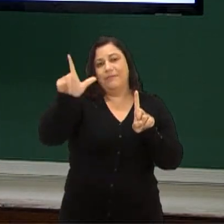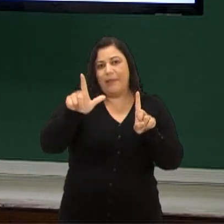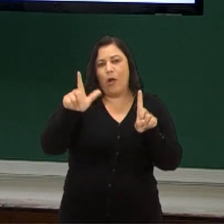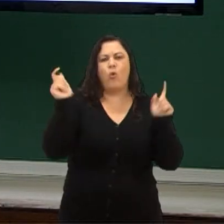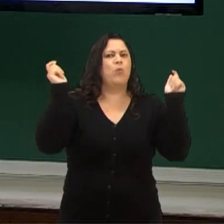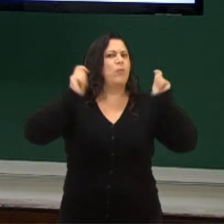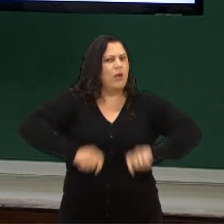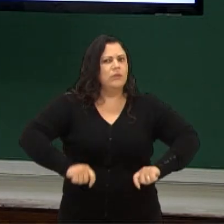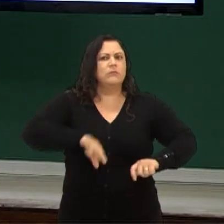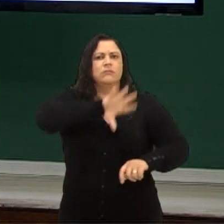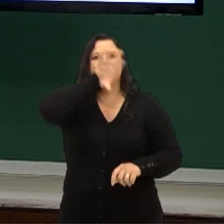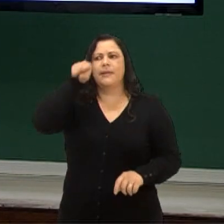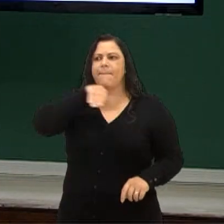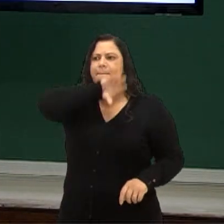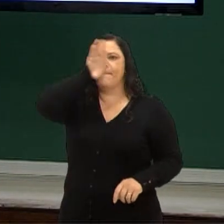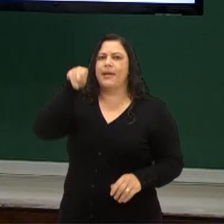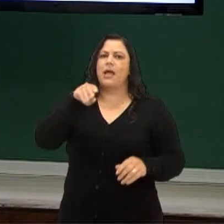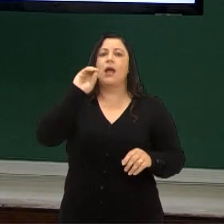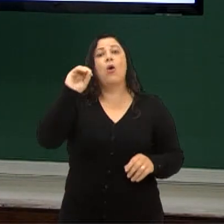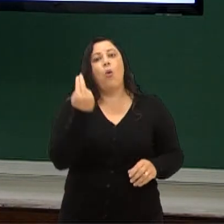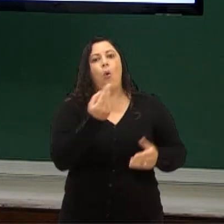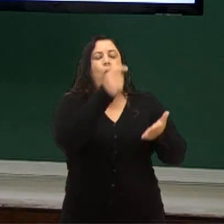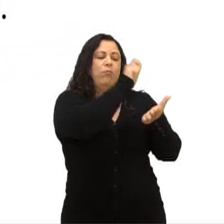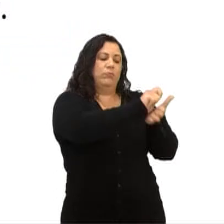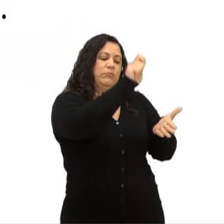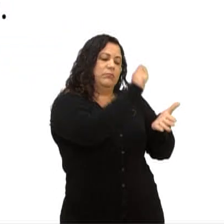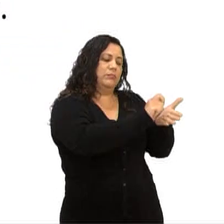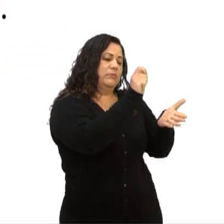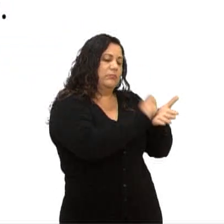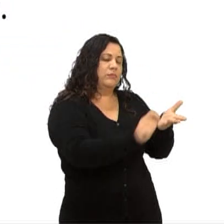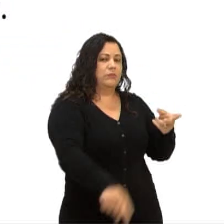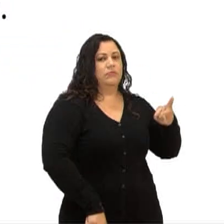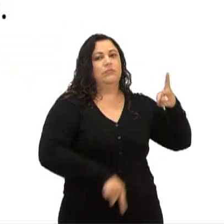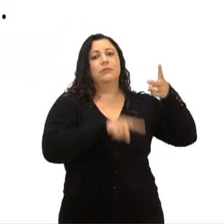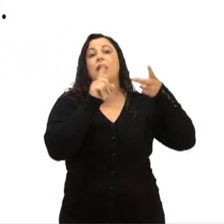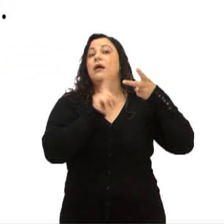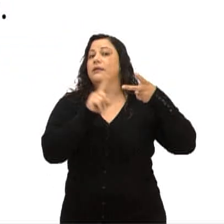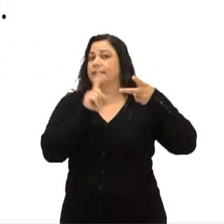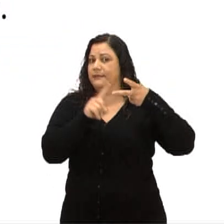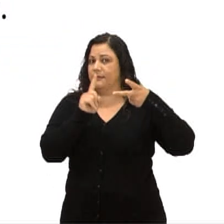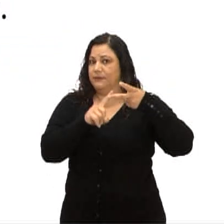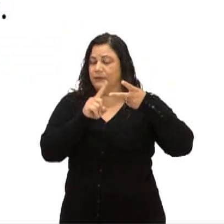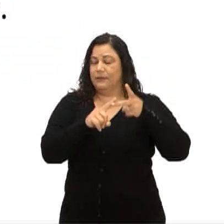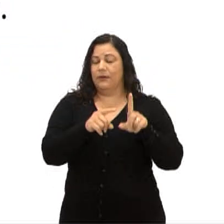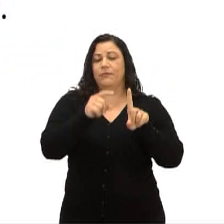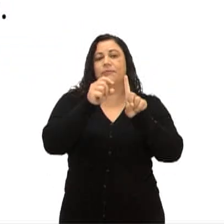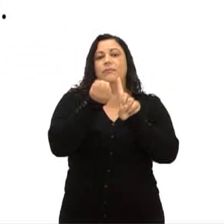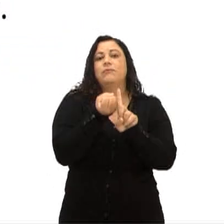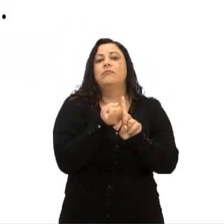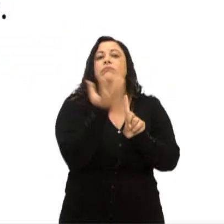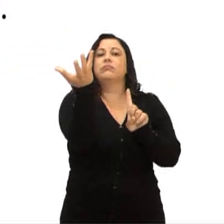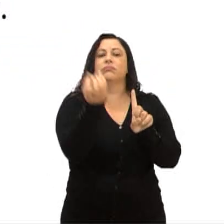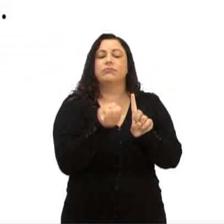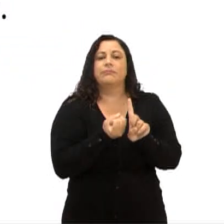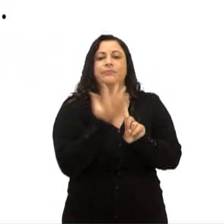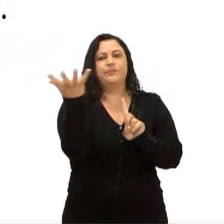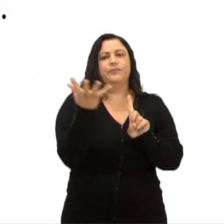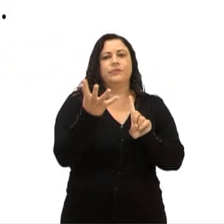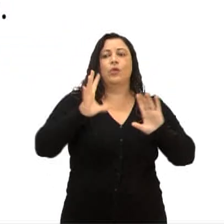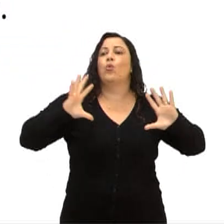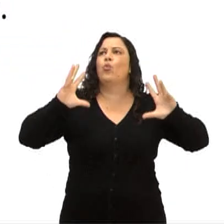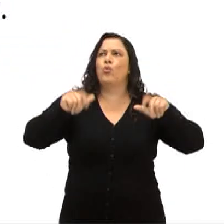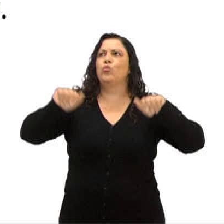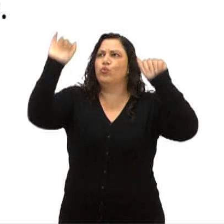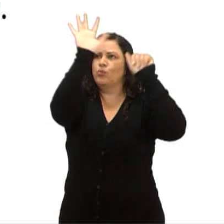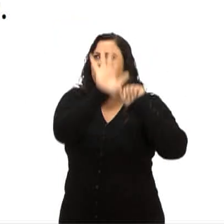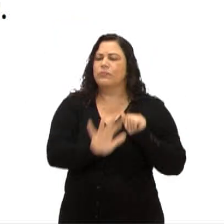escrita, ok? Linguagem não verbal agora. Tudo que não for palavra, oral ou escrita é linguagem